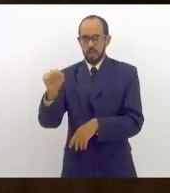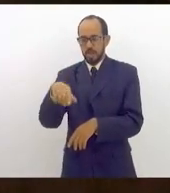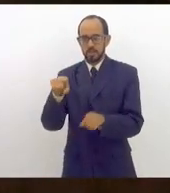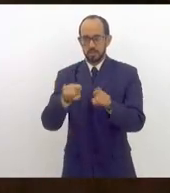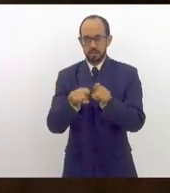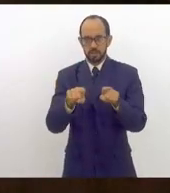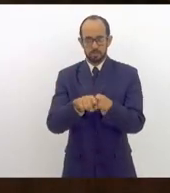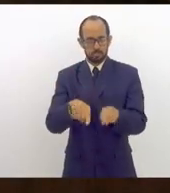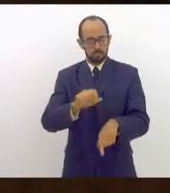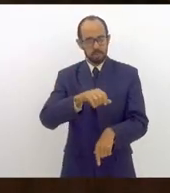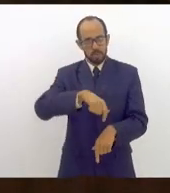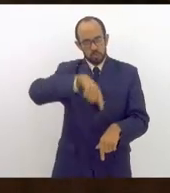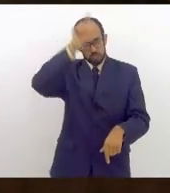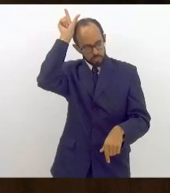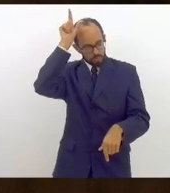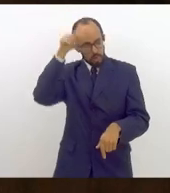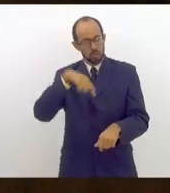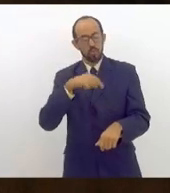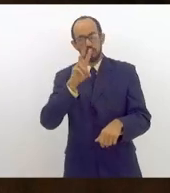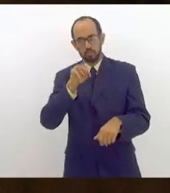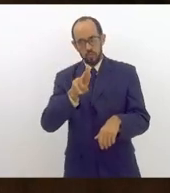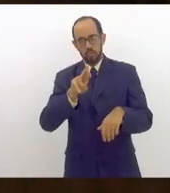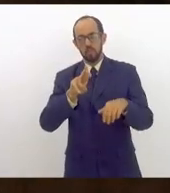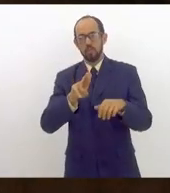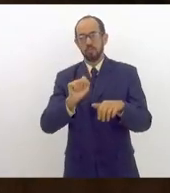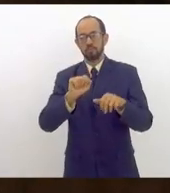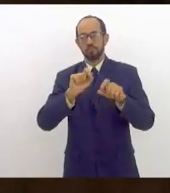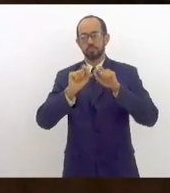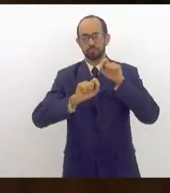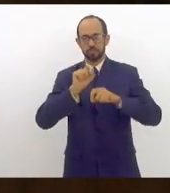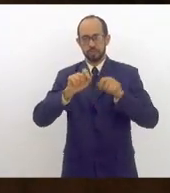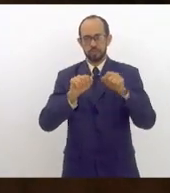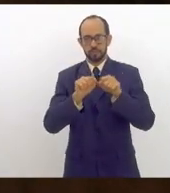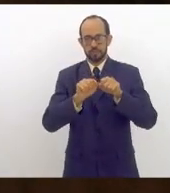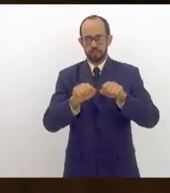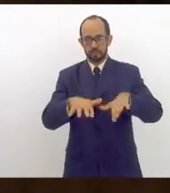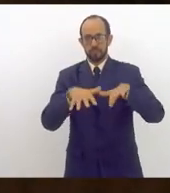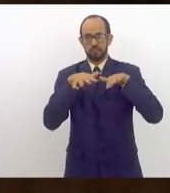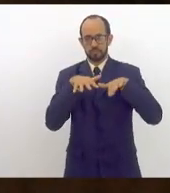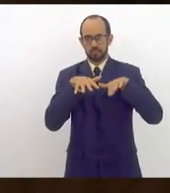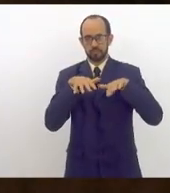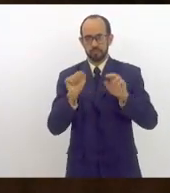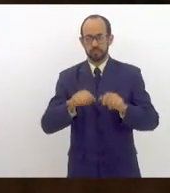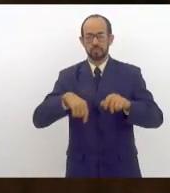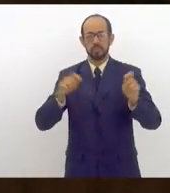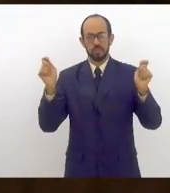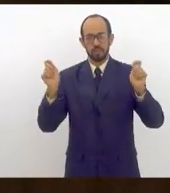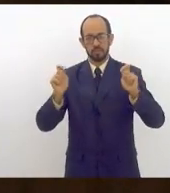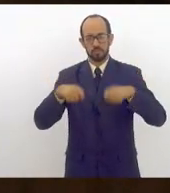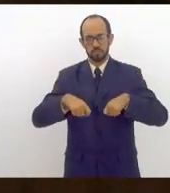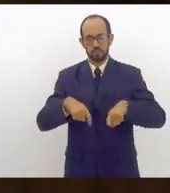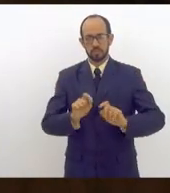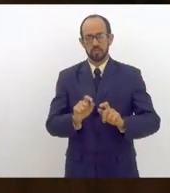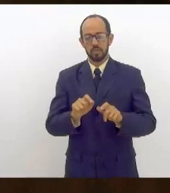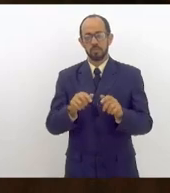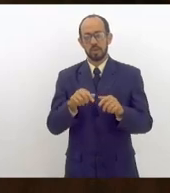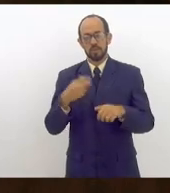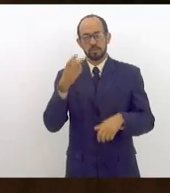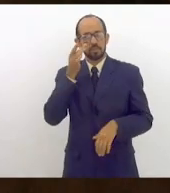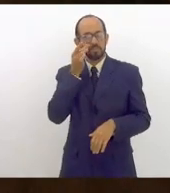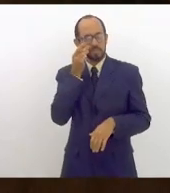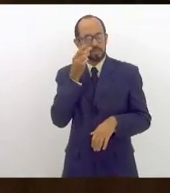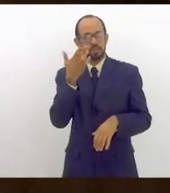Paulo, providenciarei essa audiência e farei o possível para estar presente e